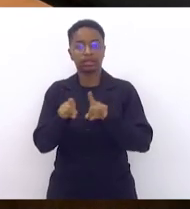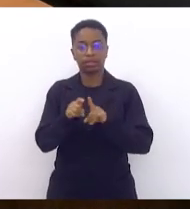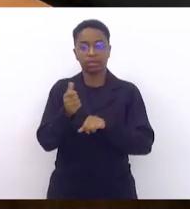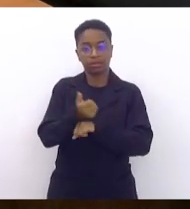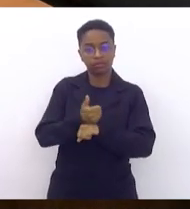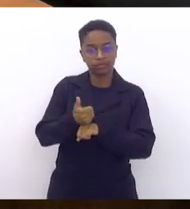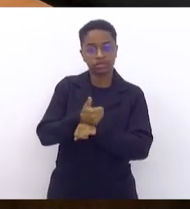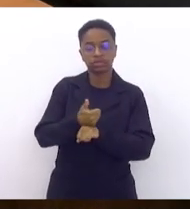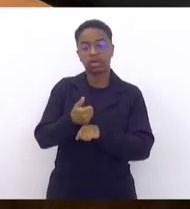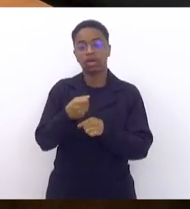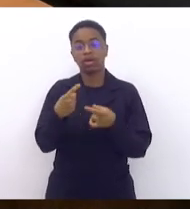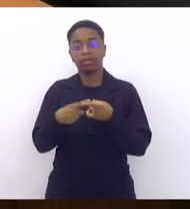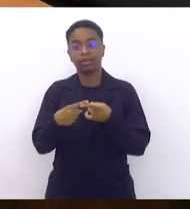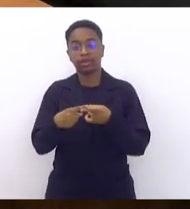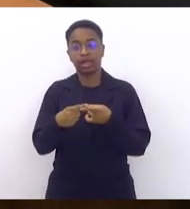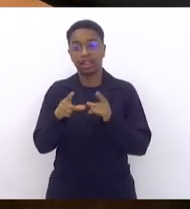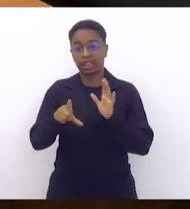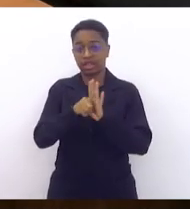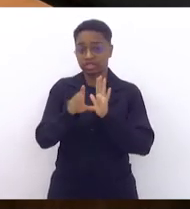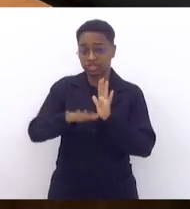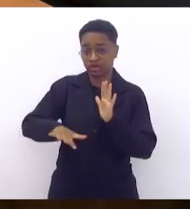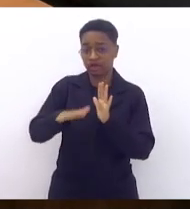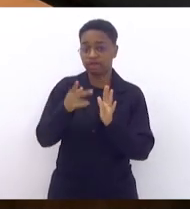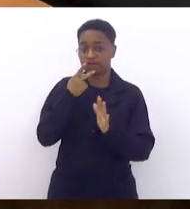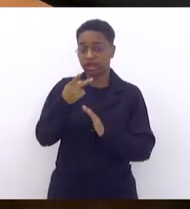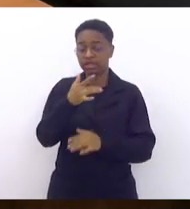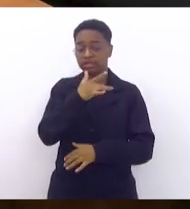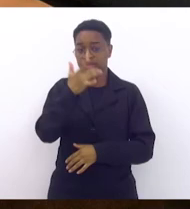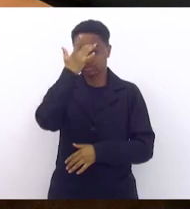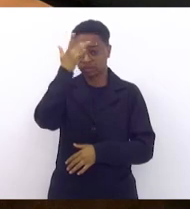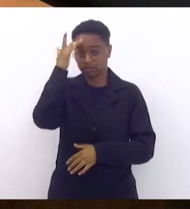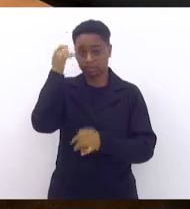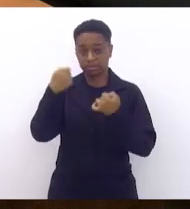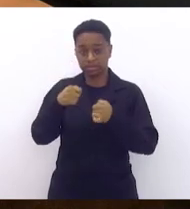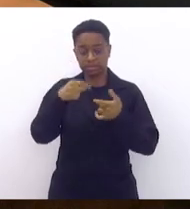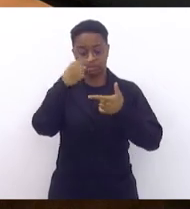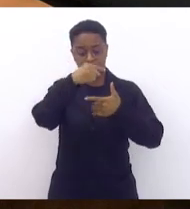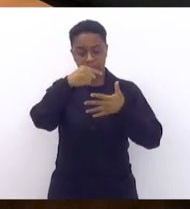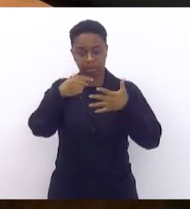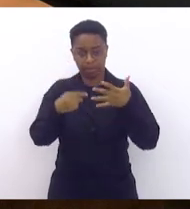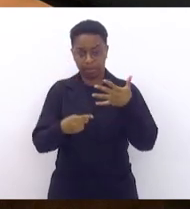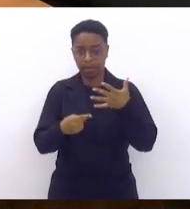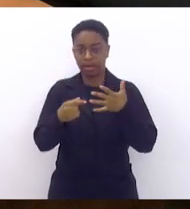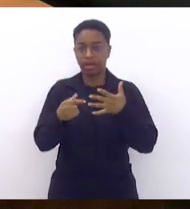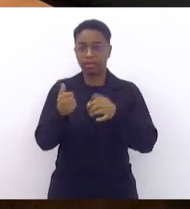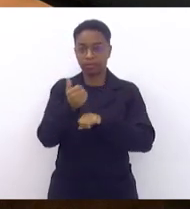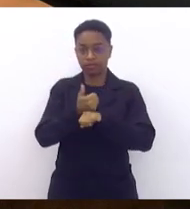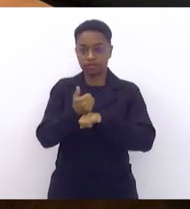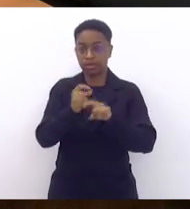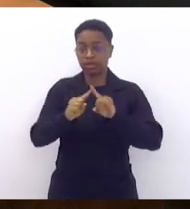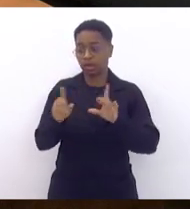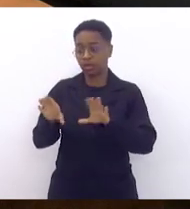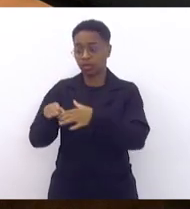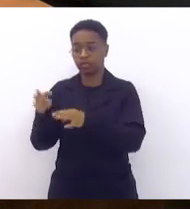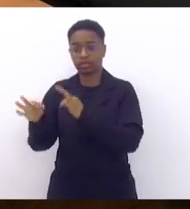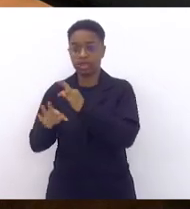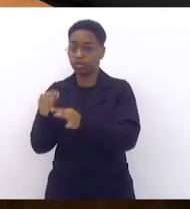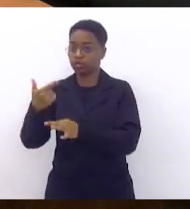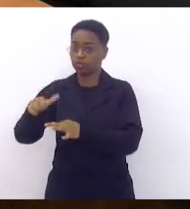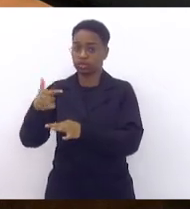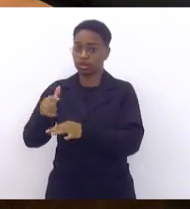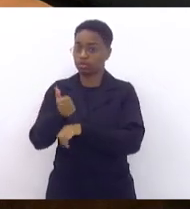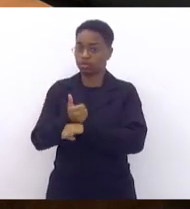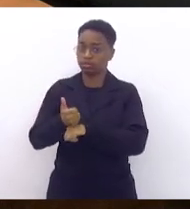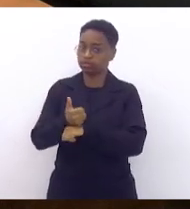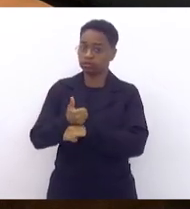por que a lei geral dizer que saúde mental tem que ter tais e tais profissionais e a comunidade terapêutica não ter os profissionais